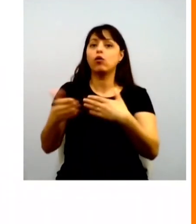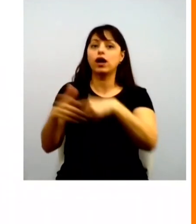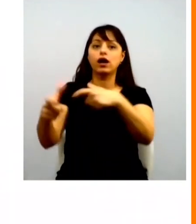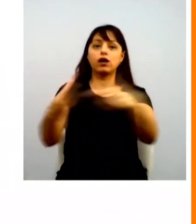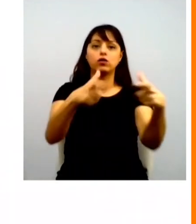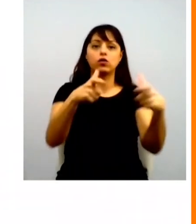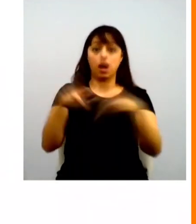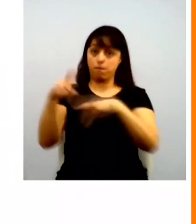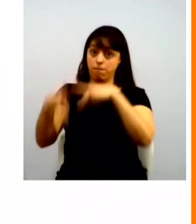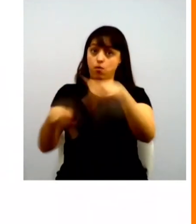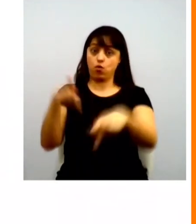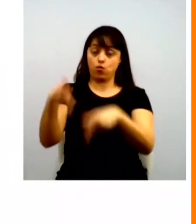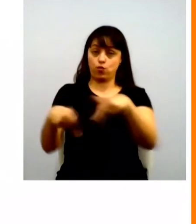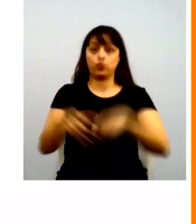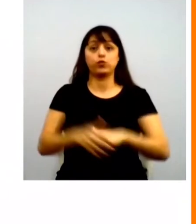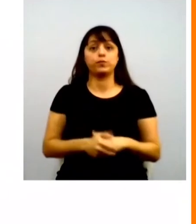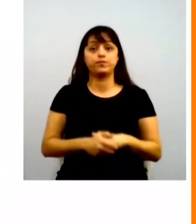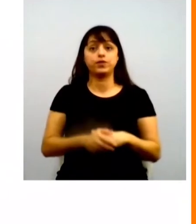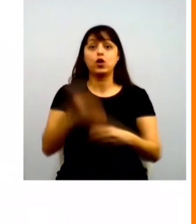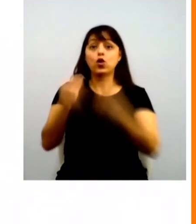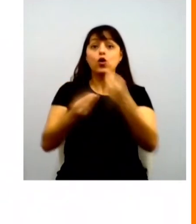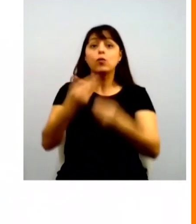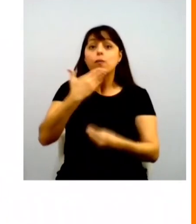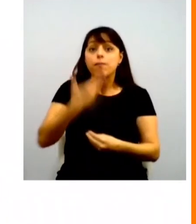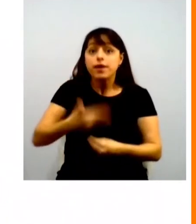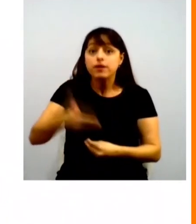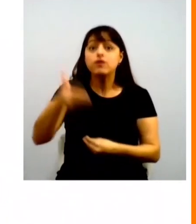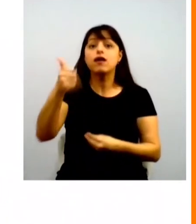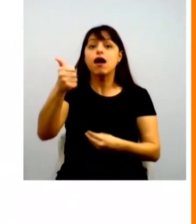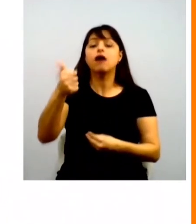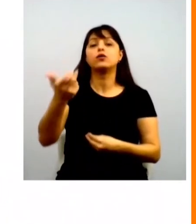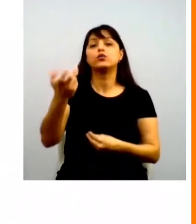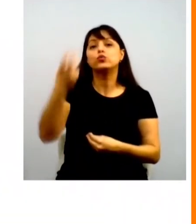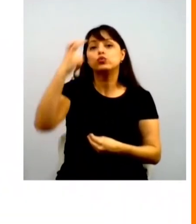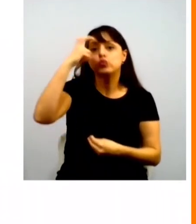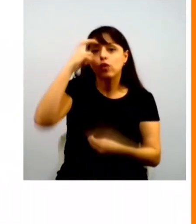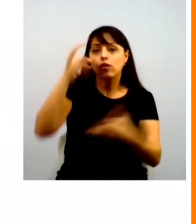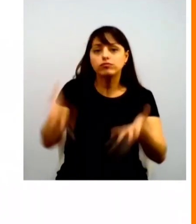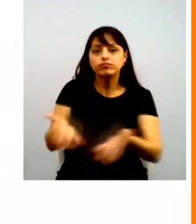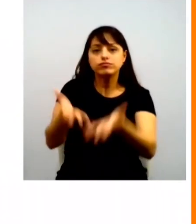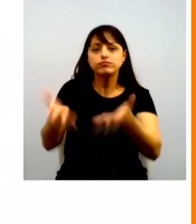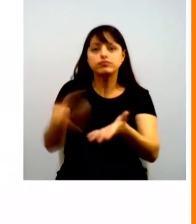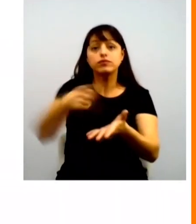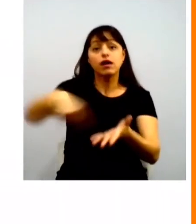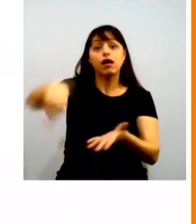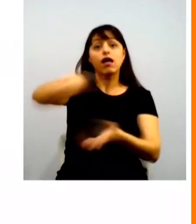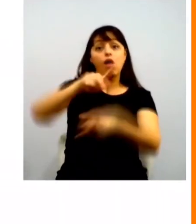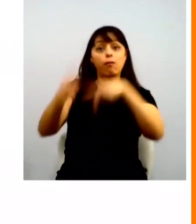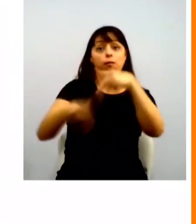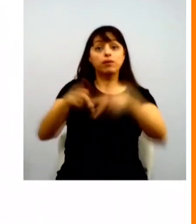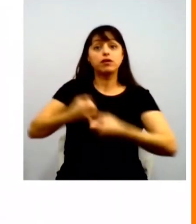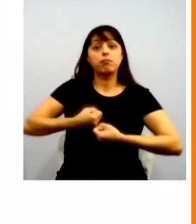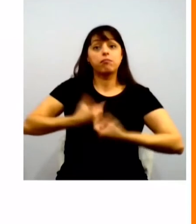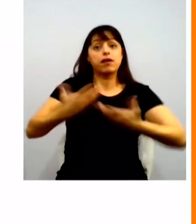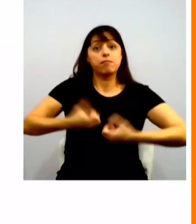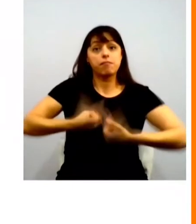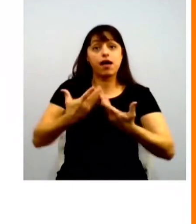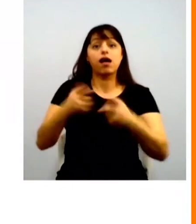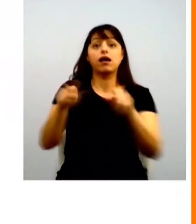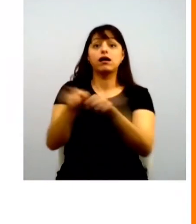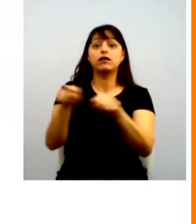melhorar as condições culturales, aumentar a expressividade, recuperar memoria, patrimônio,